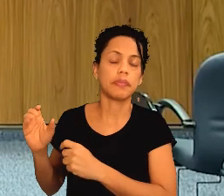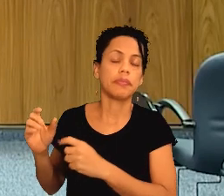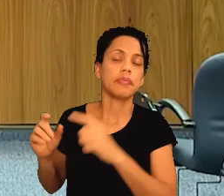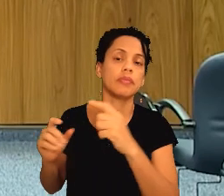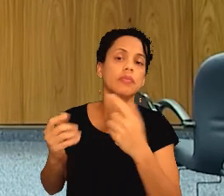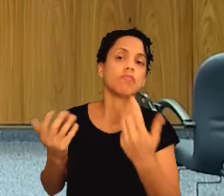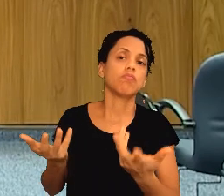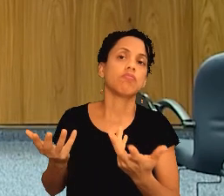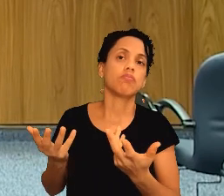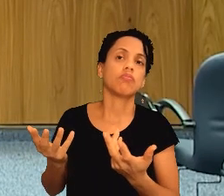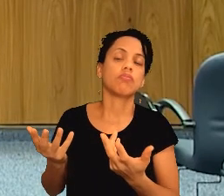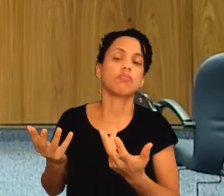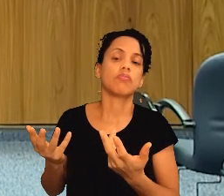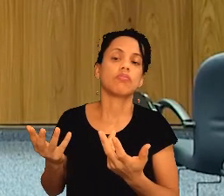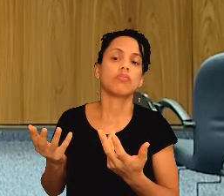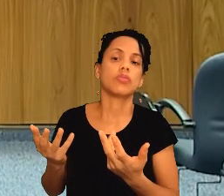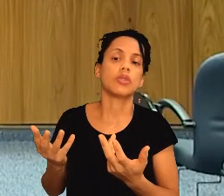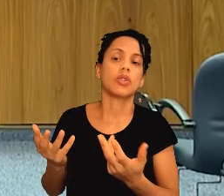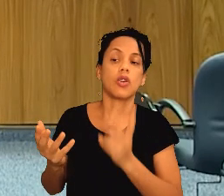Constituição,